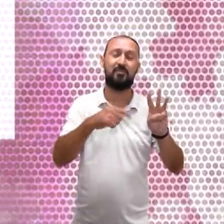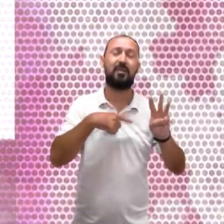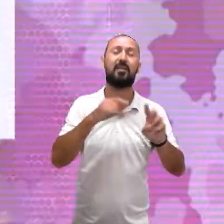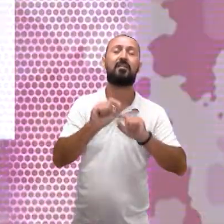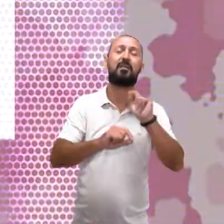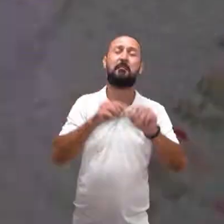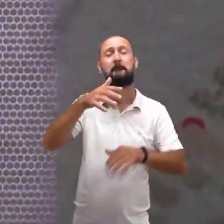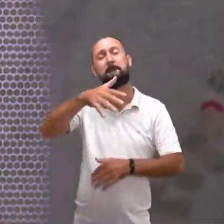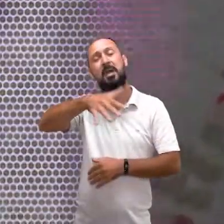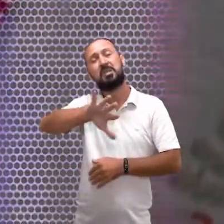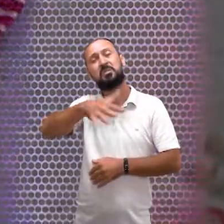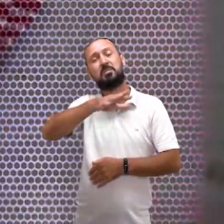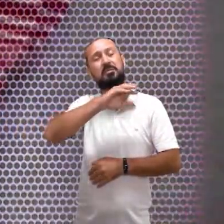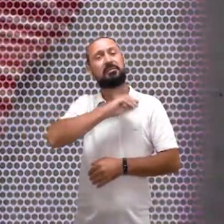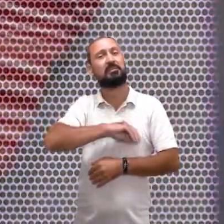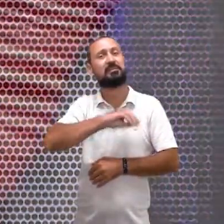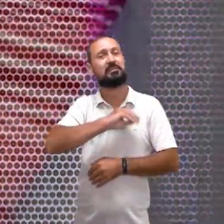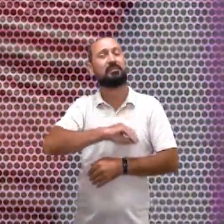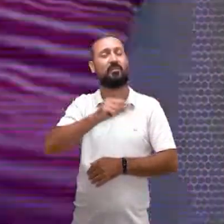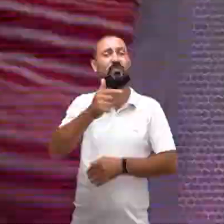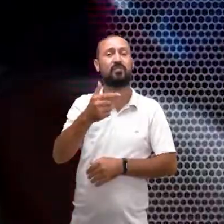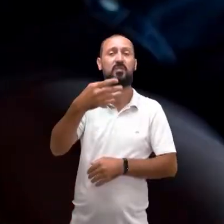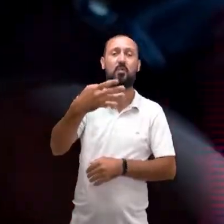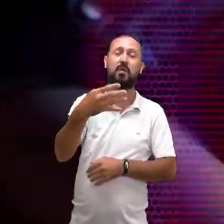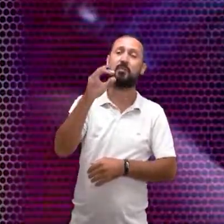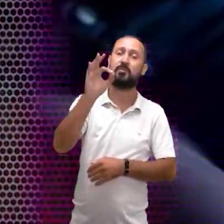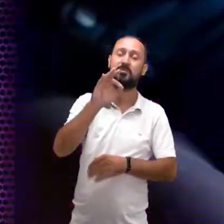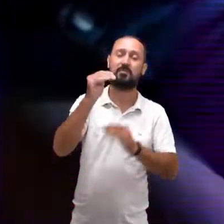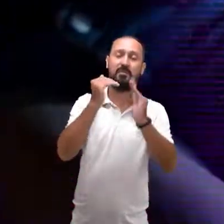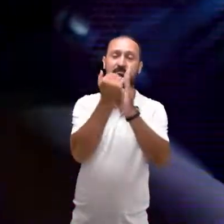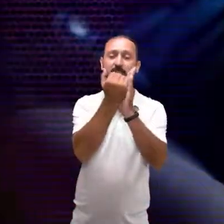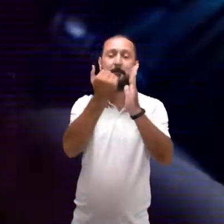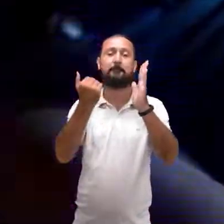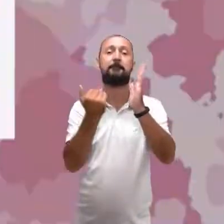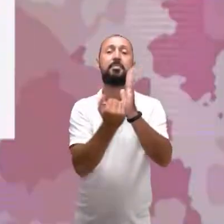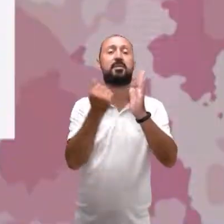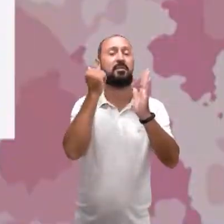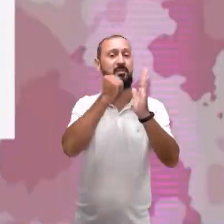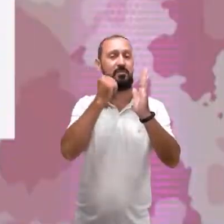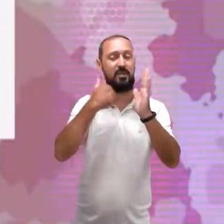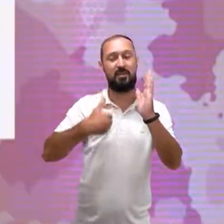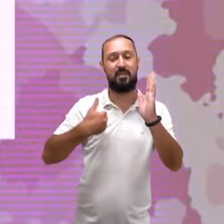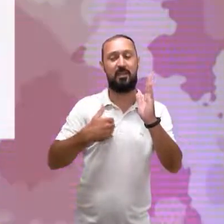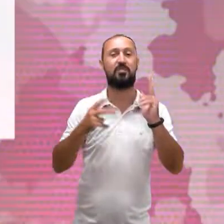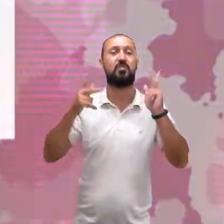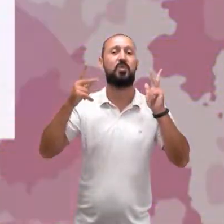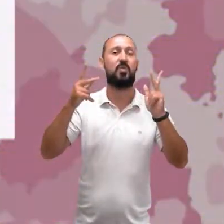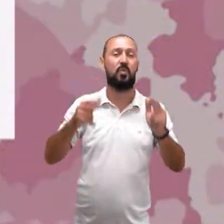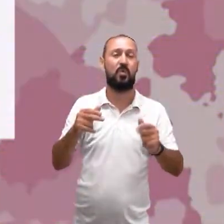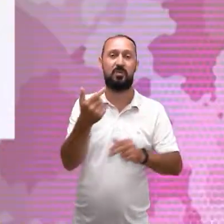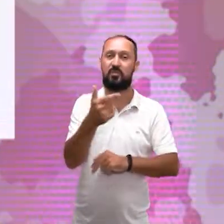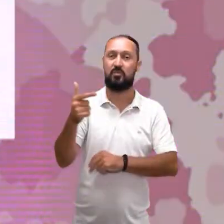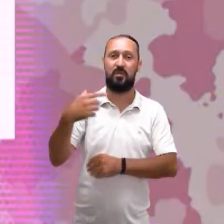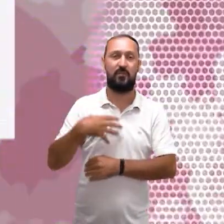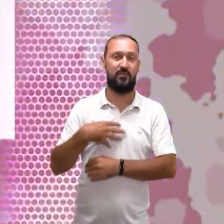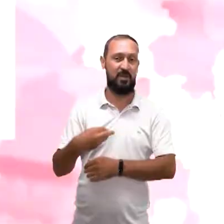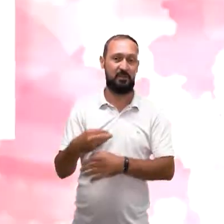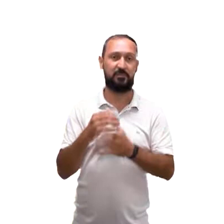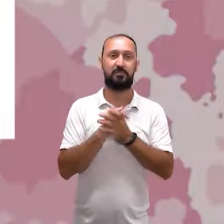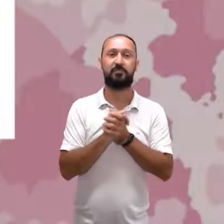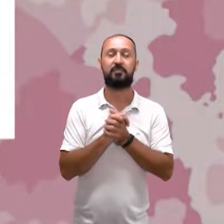Unidas, elas ganham, em média, 24% a menos do que as mulheres da mesma idade sem